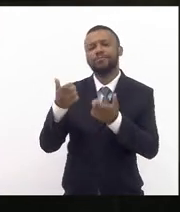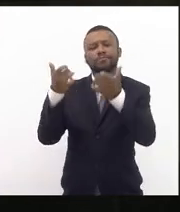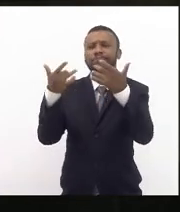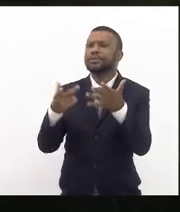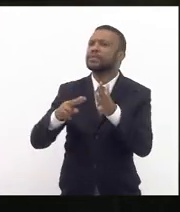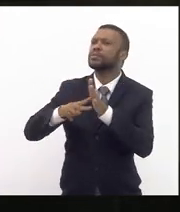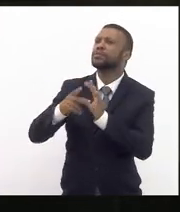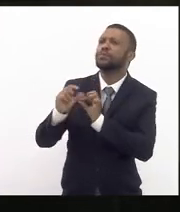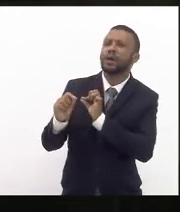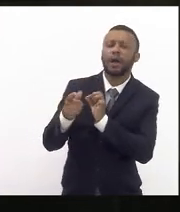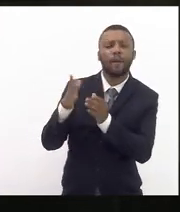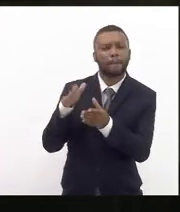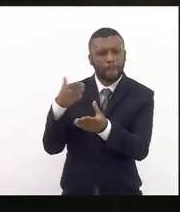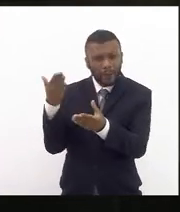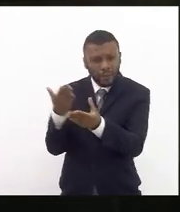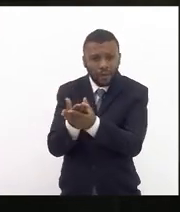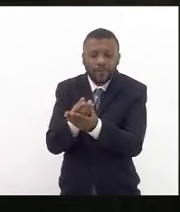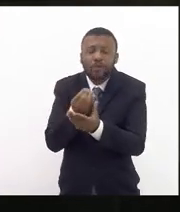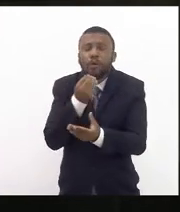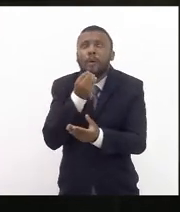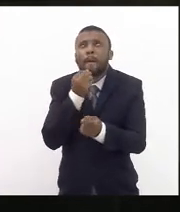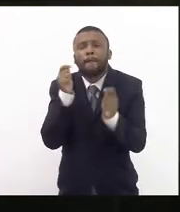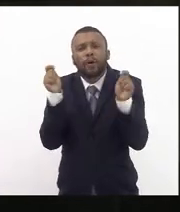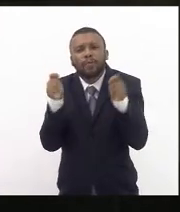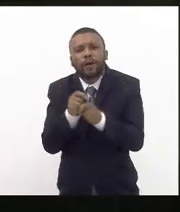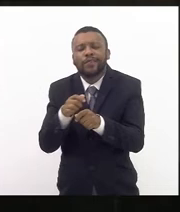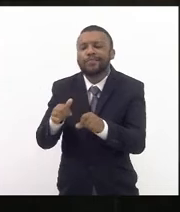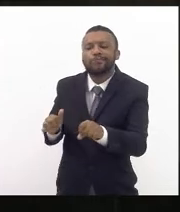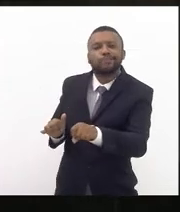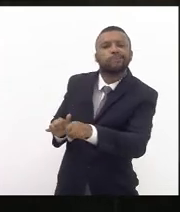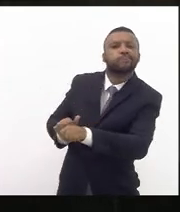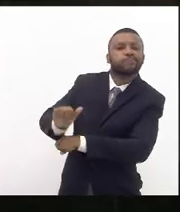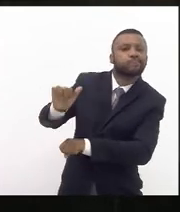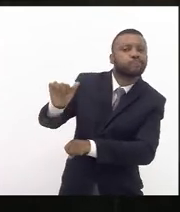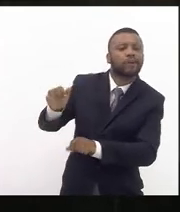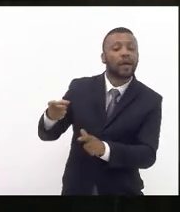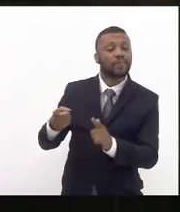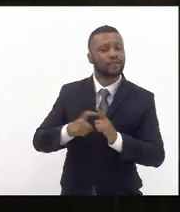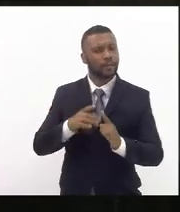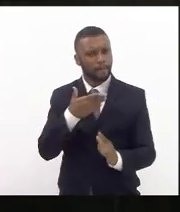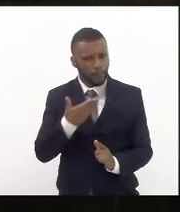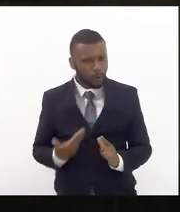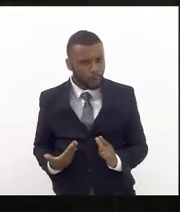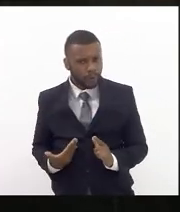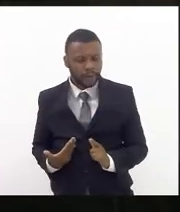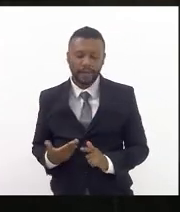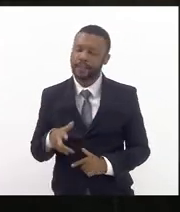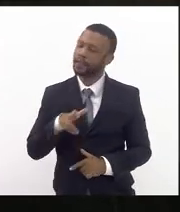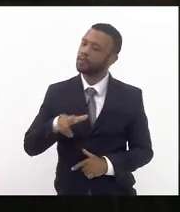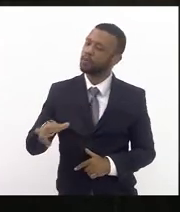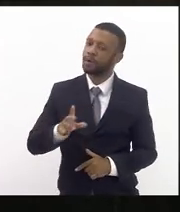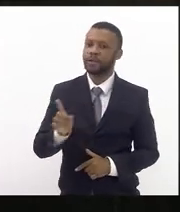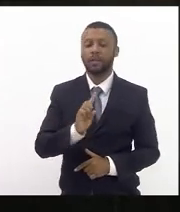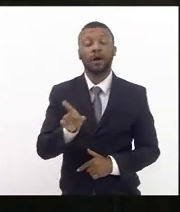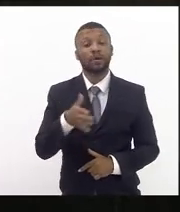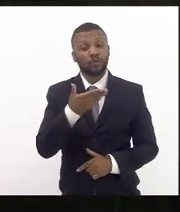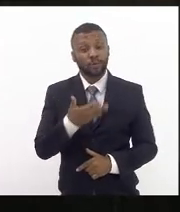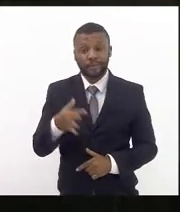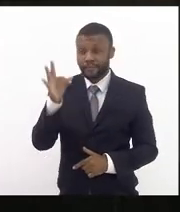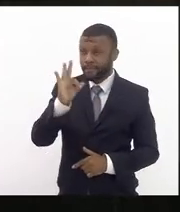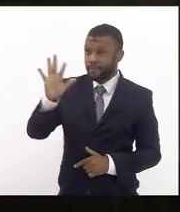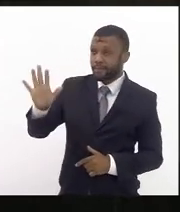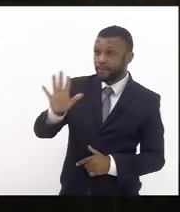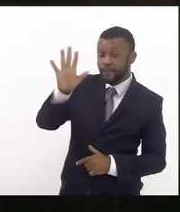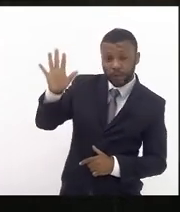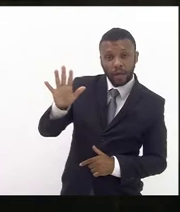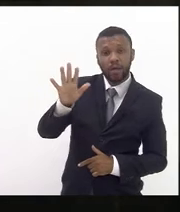possibilidade de dar calote na dívida pública. Não, o que eu estou dizendo aqui é que o governo federal dá